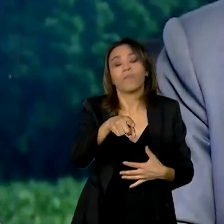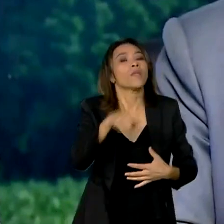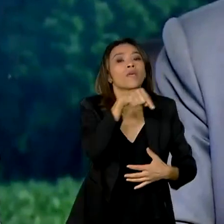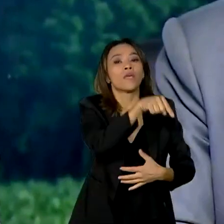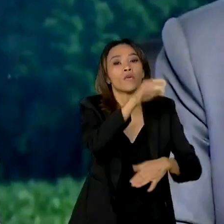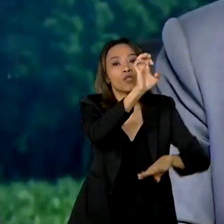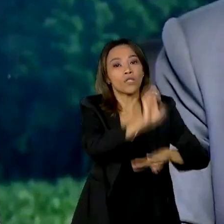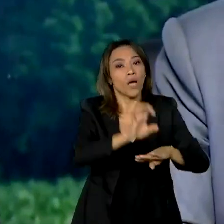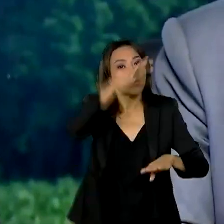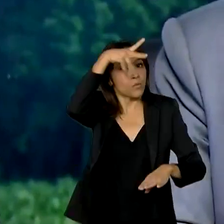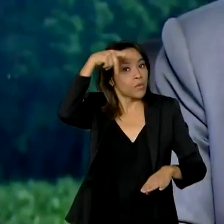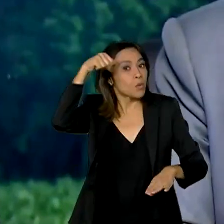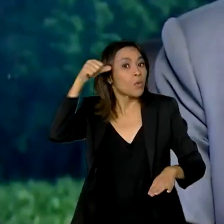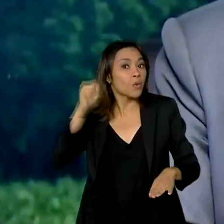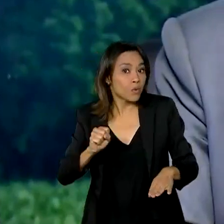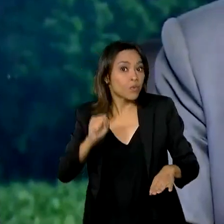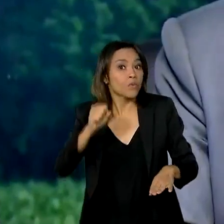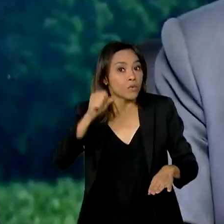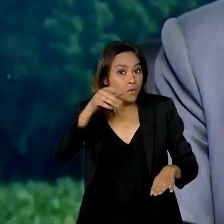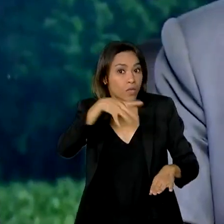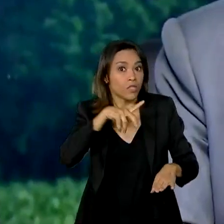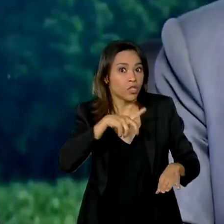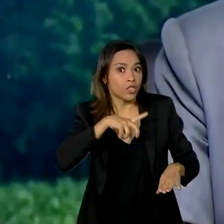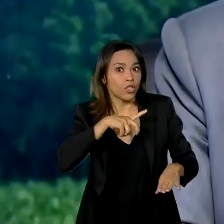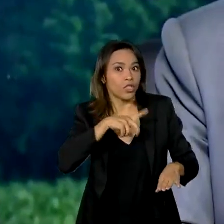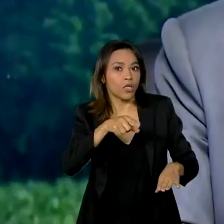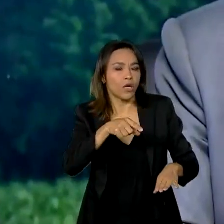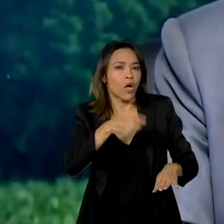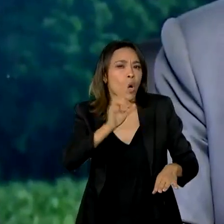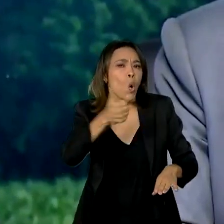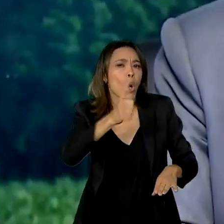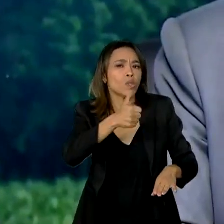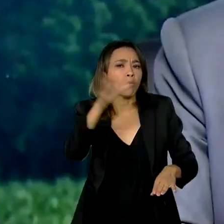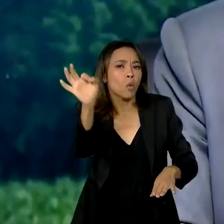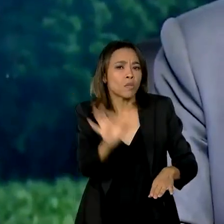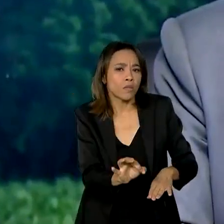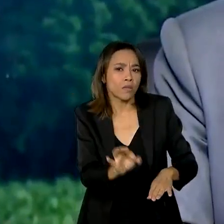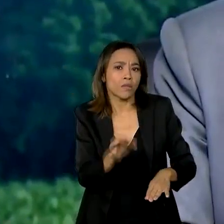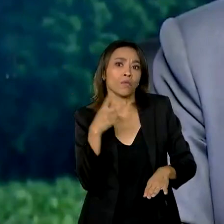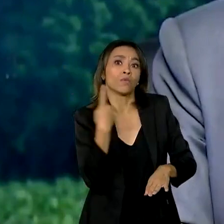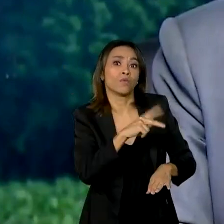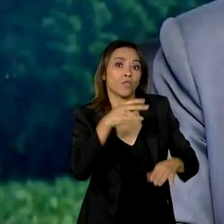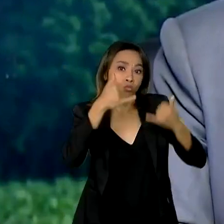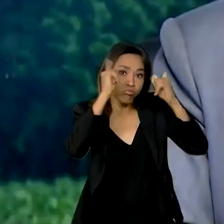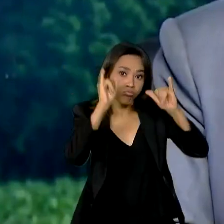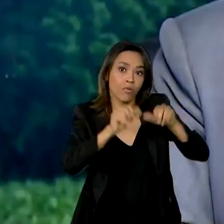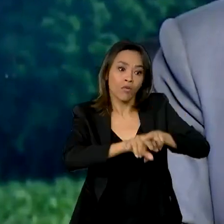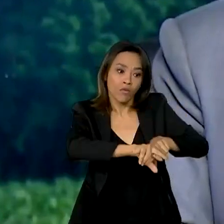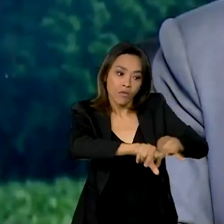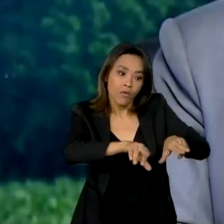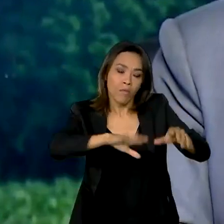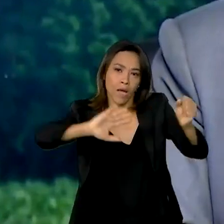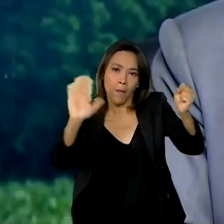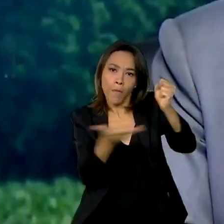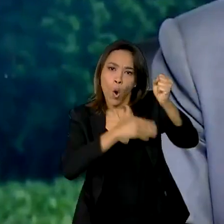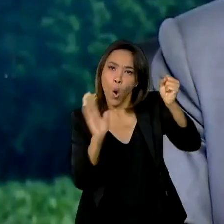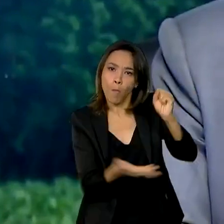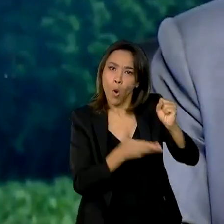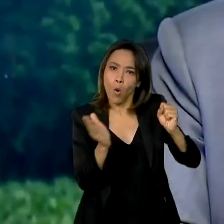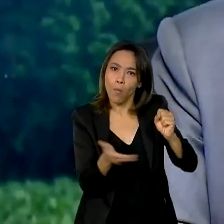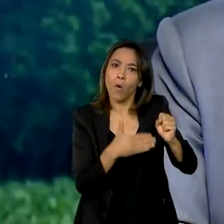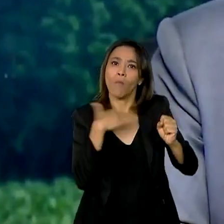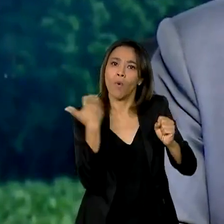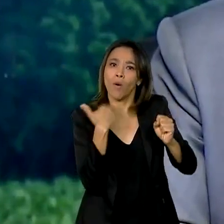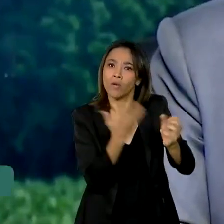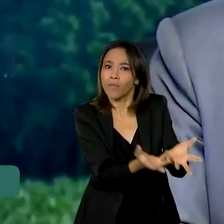seus frigoríficos cefados, ele tinha 11% de capacidade do que o abate fazia cefado no Mato